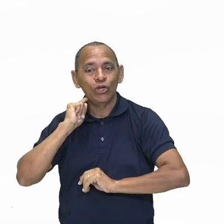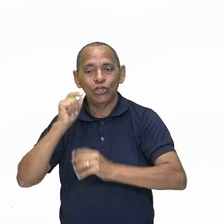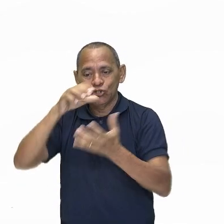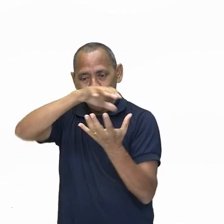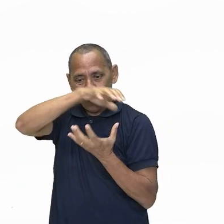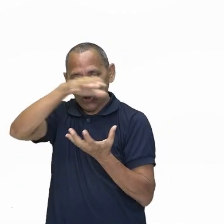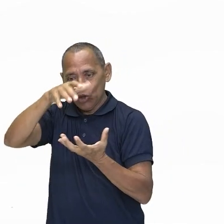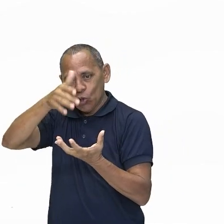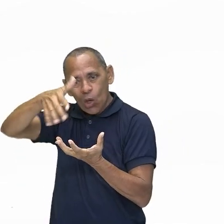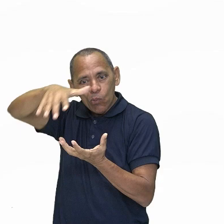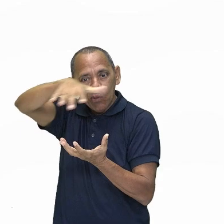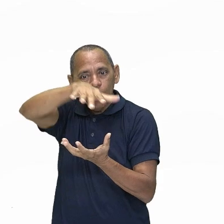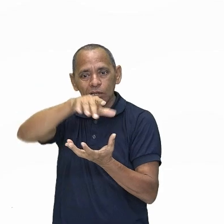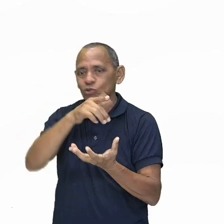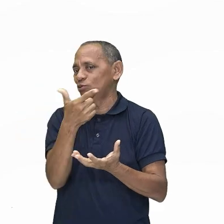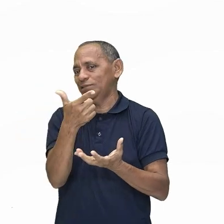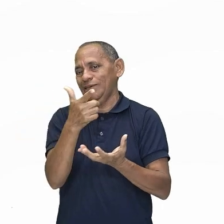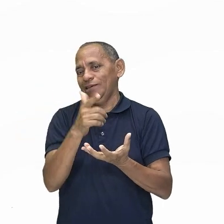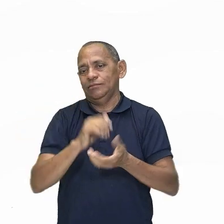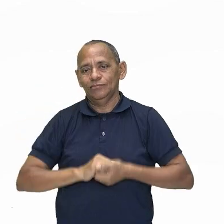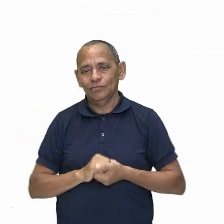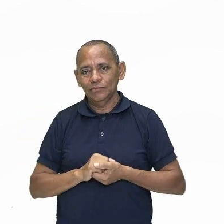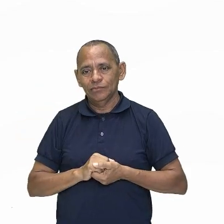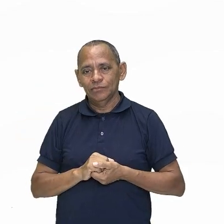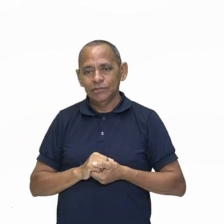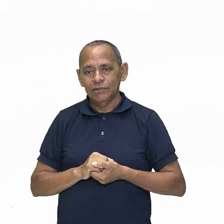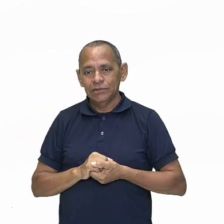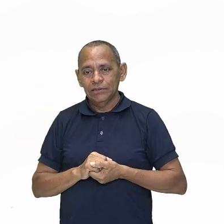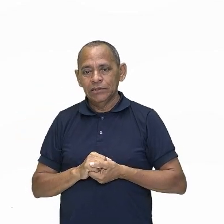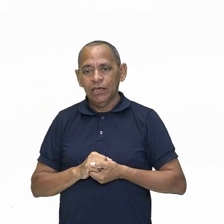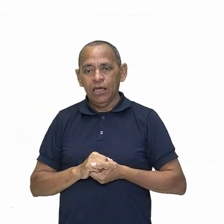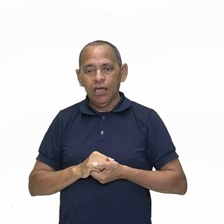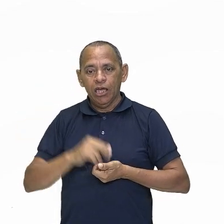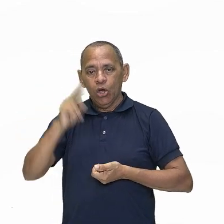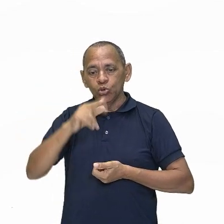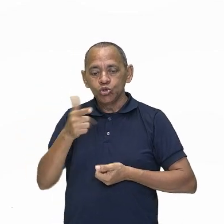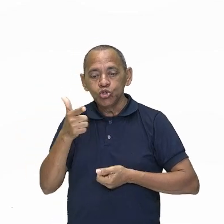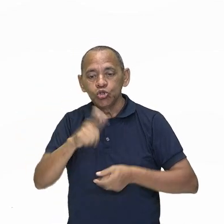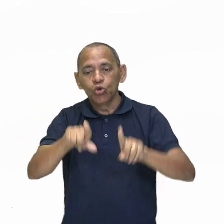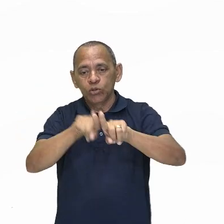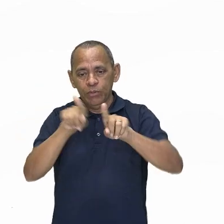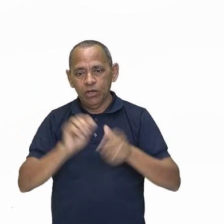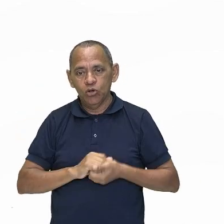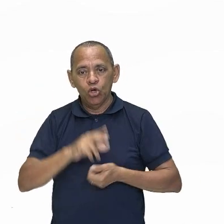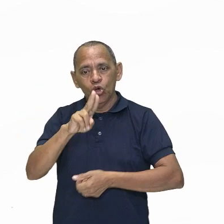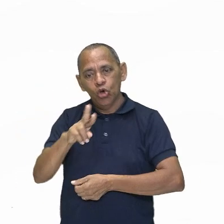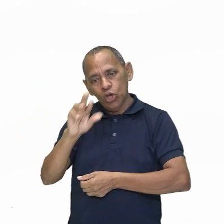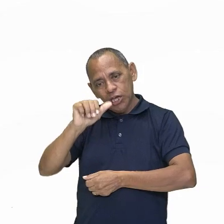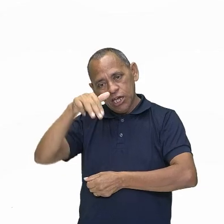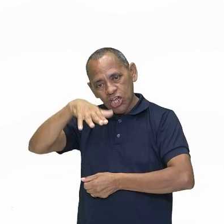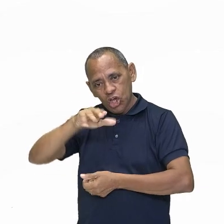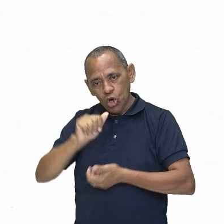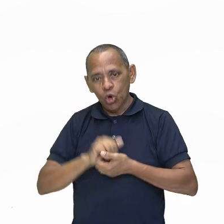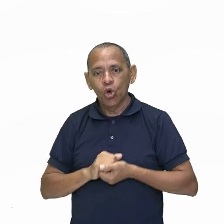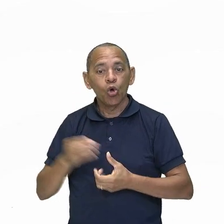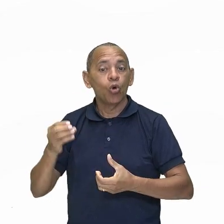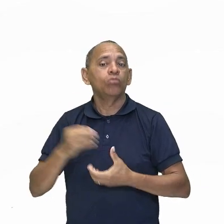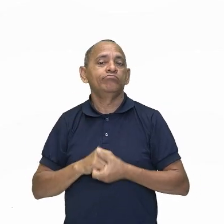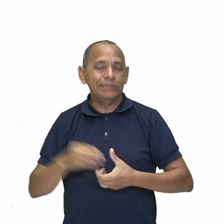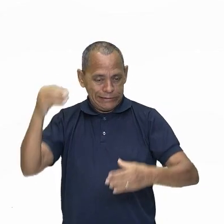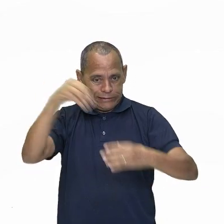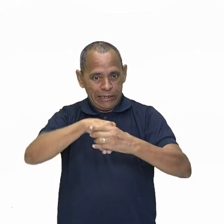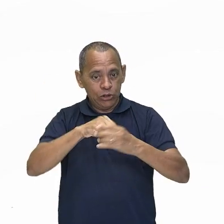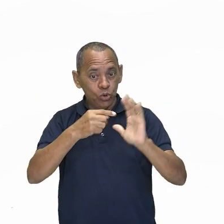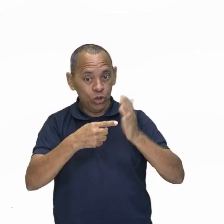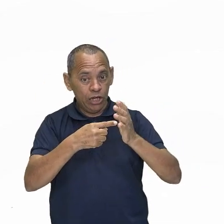né? Eu vou lá e utilizo o urânio para a fissão nuclear, controlada dentro do reator, e não é